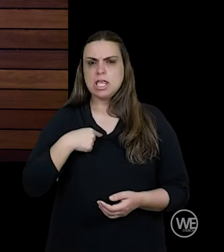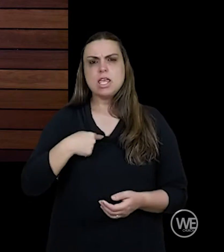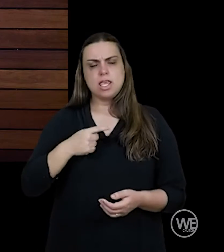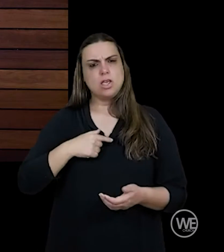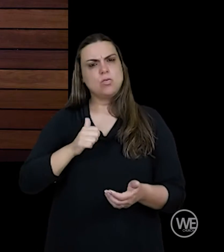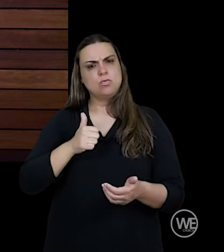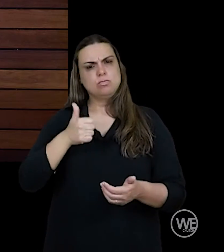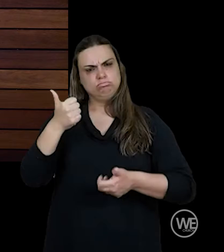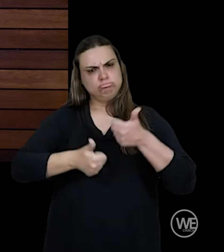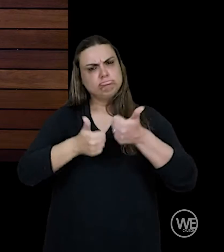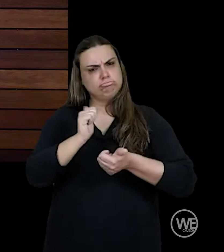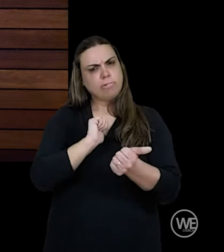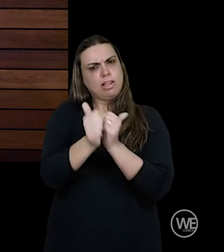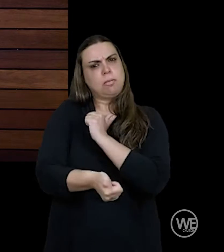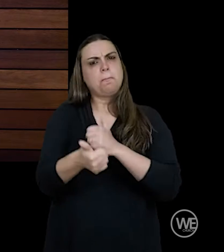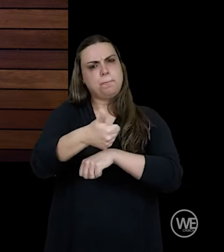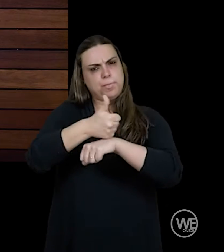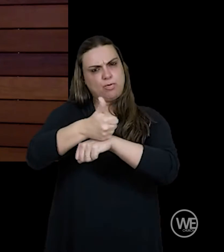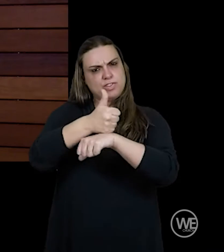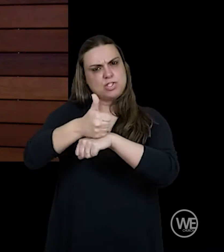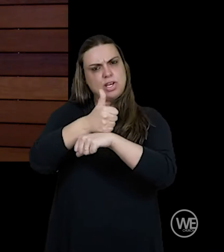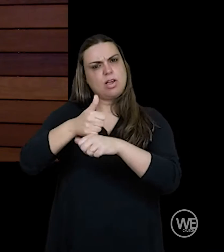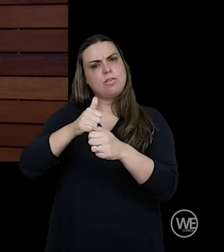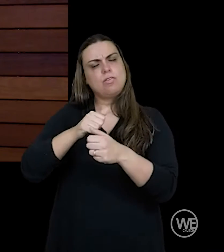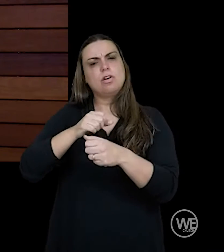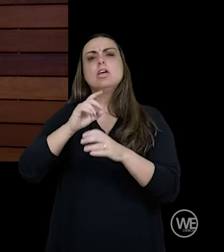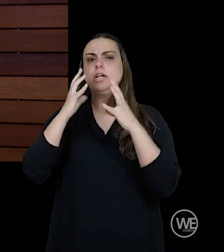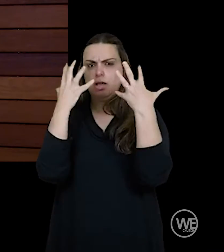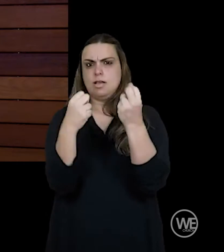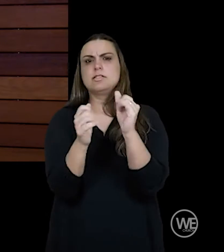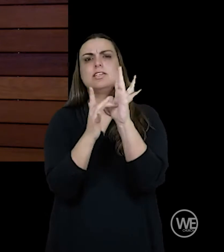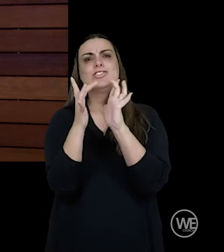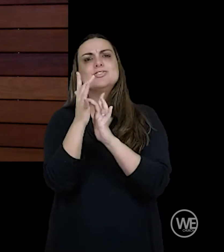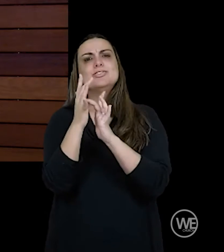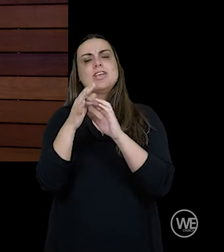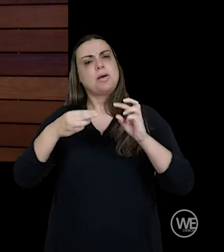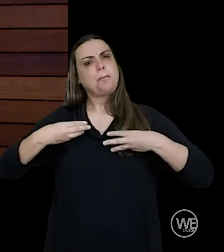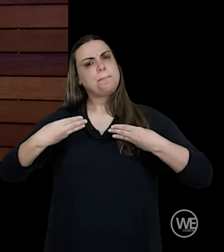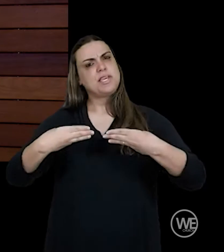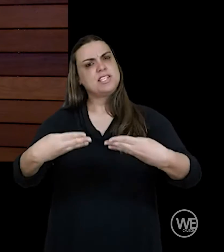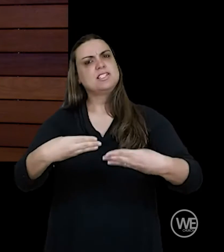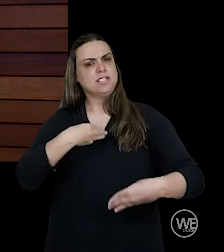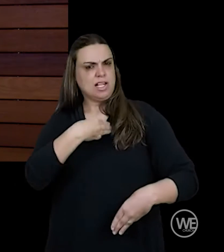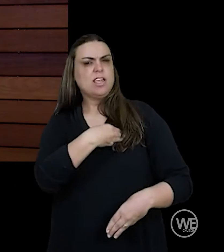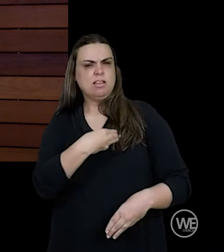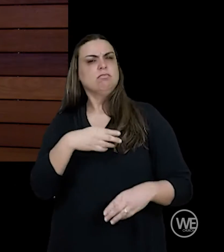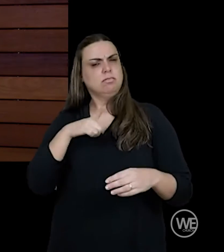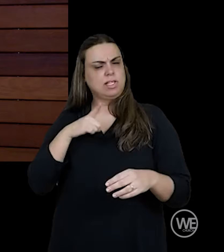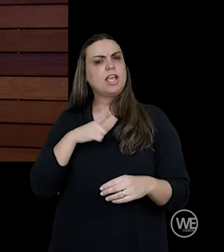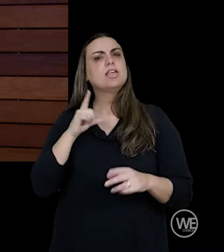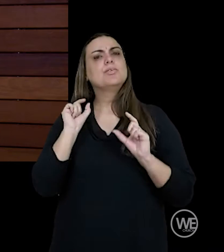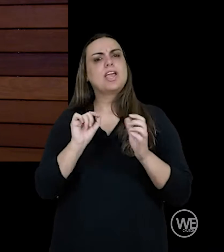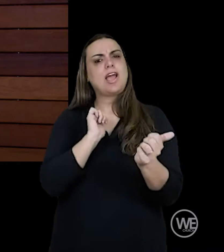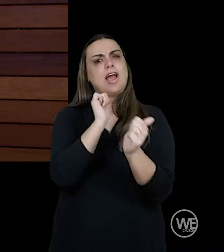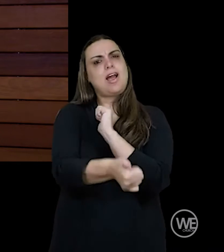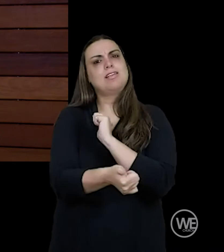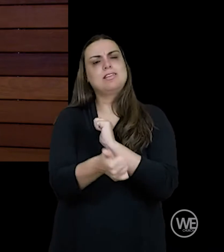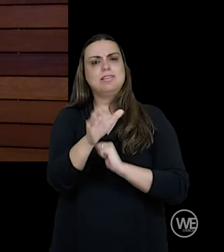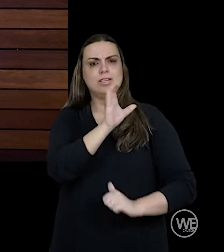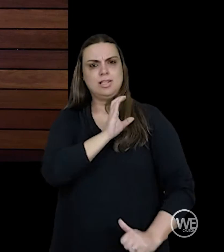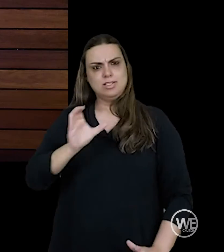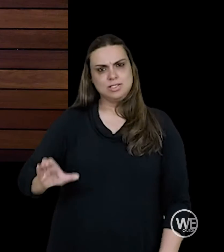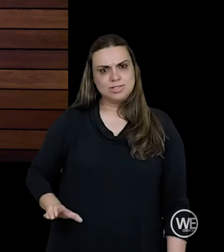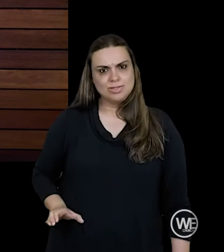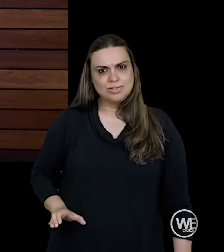atleta profissional durante muitos anos, me converti através de um ministério que existe até hoje, que é o Ministério de Atletas de